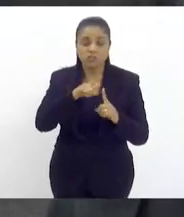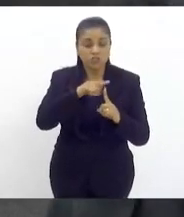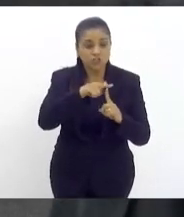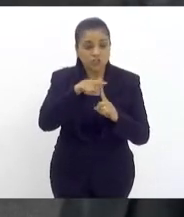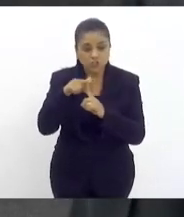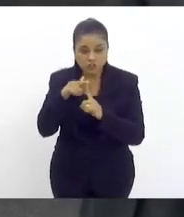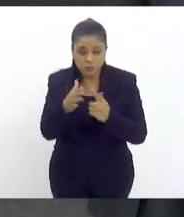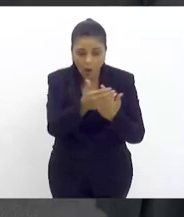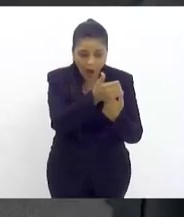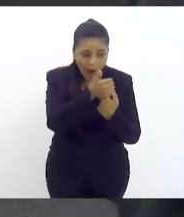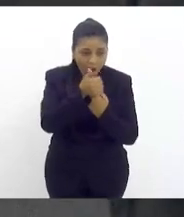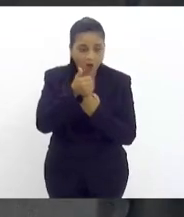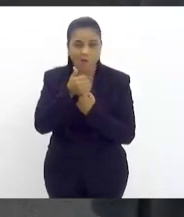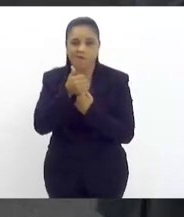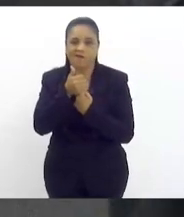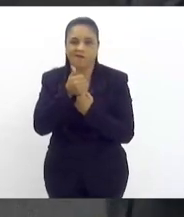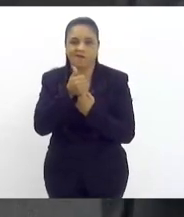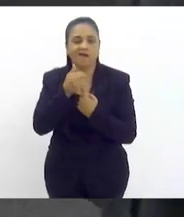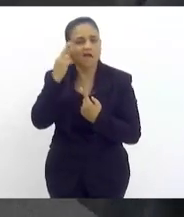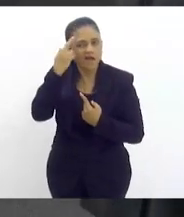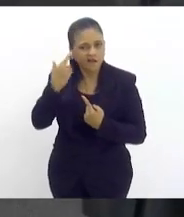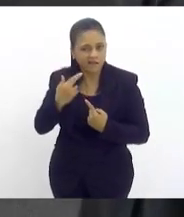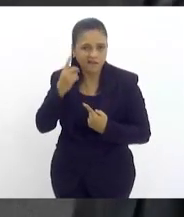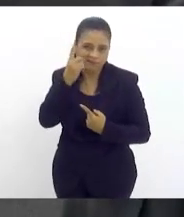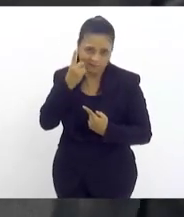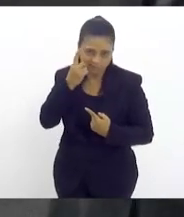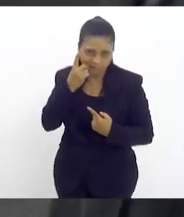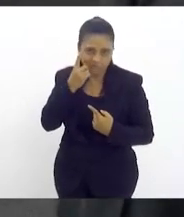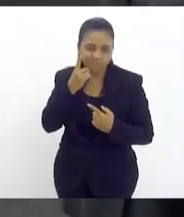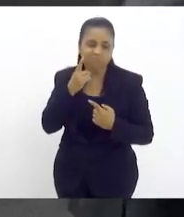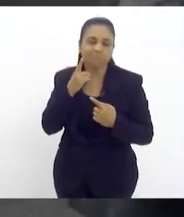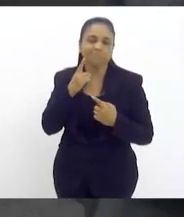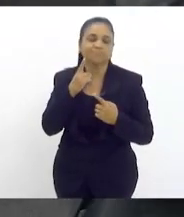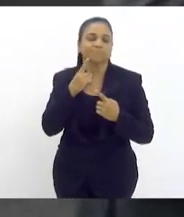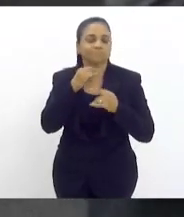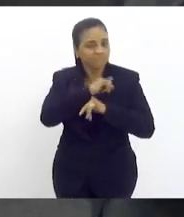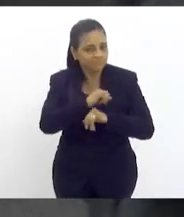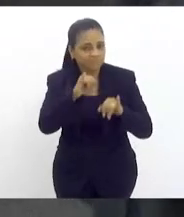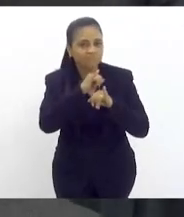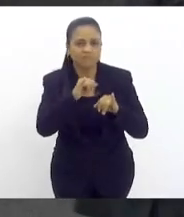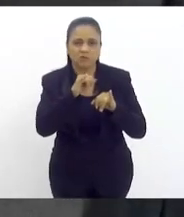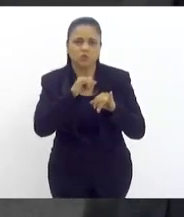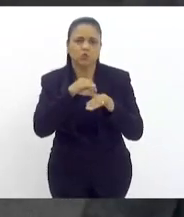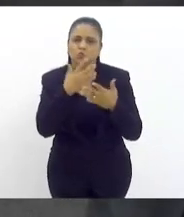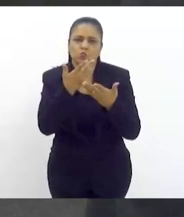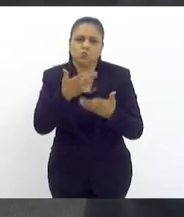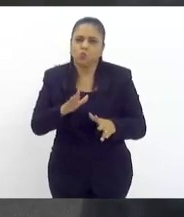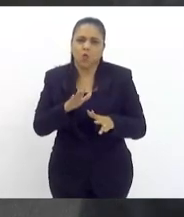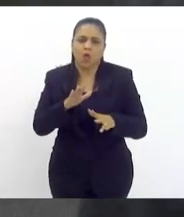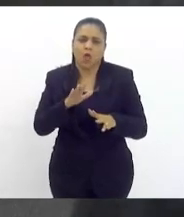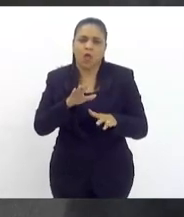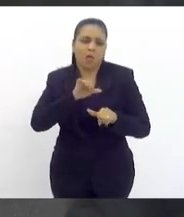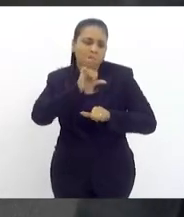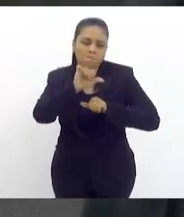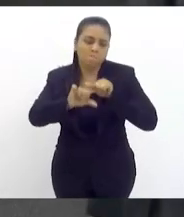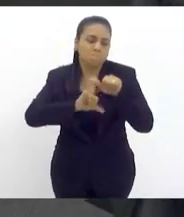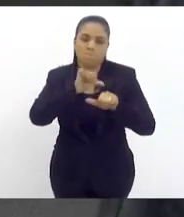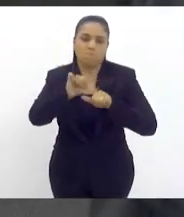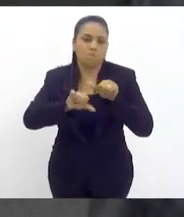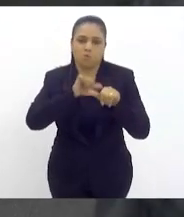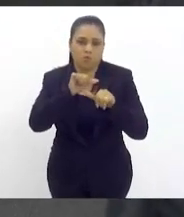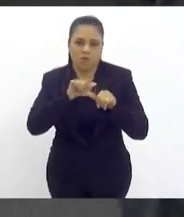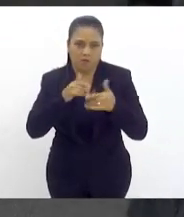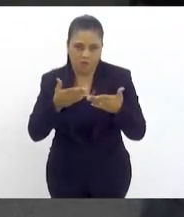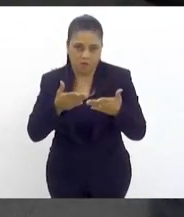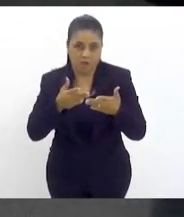acolhimento. A deputada Renata colocou muito bem. A gente não quer mexer e nem violar com nenhuma prerrogativa. A